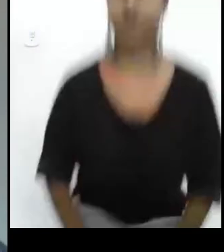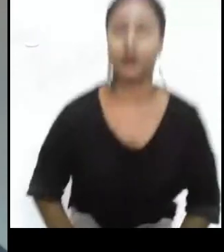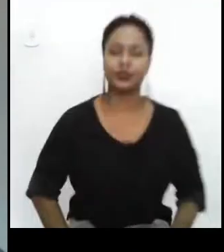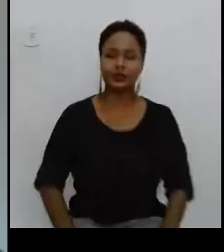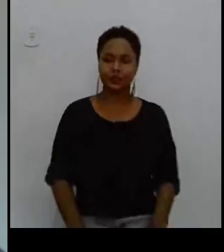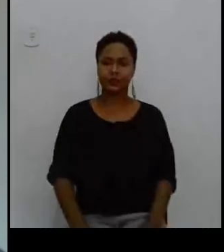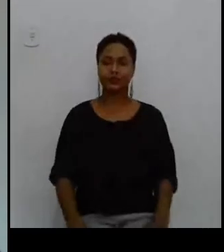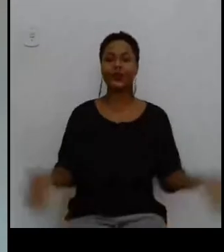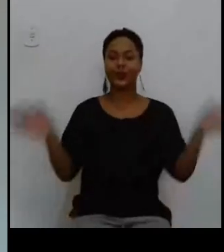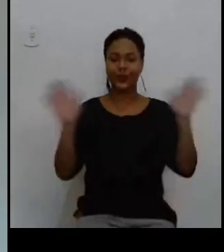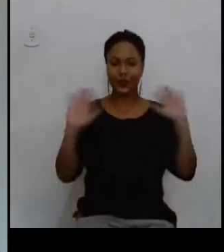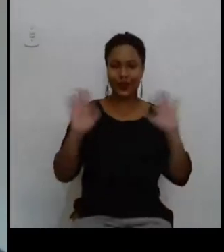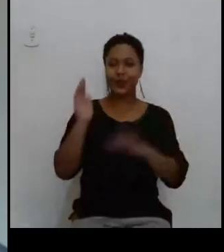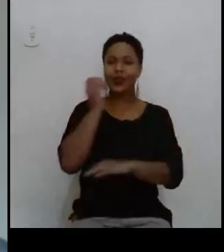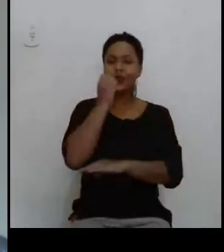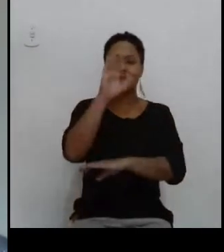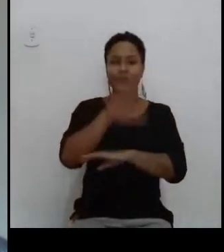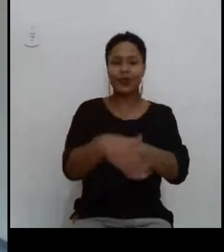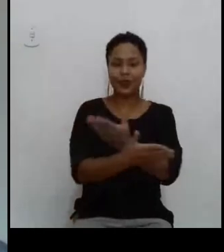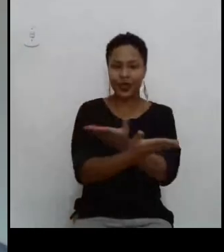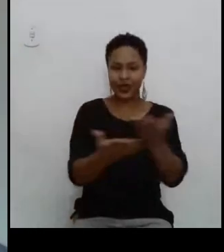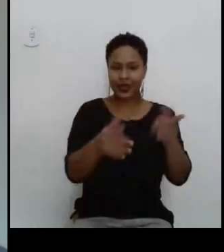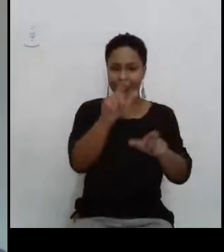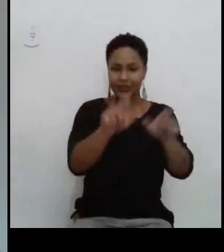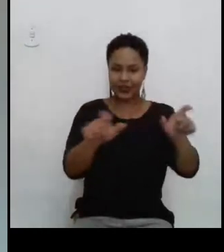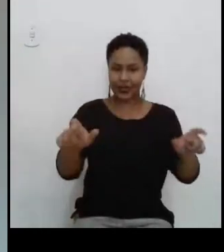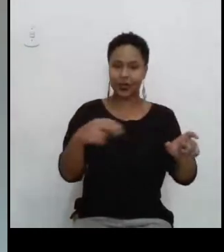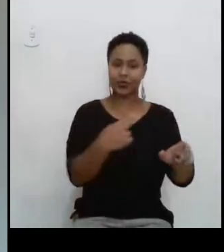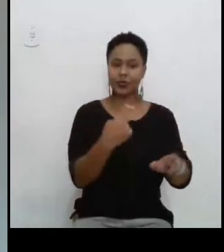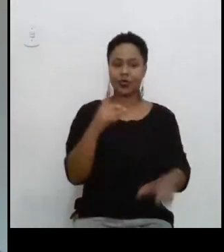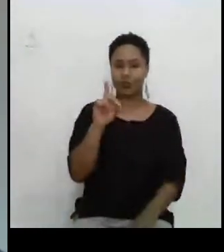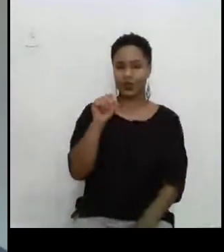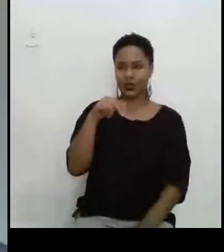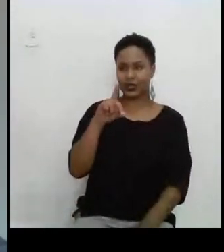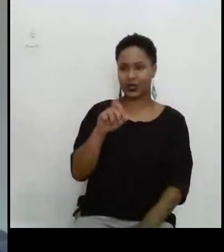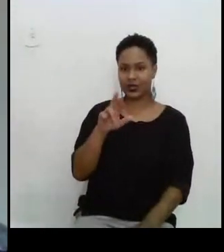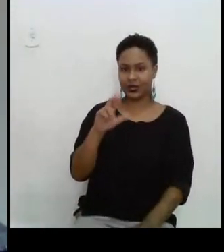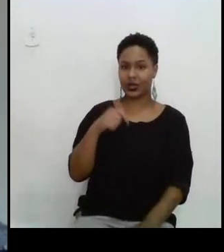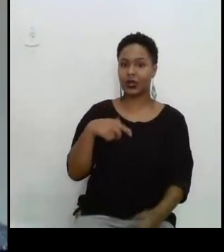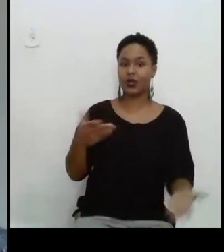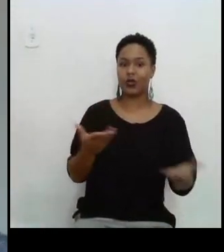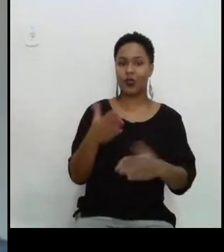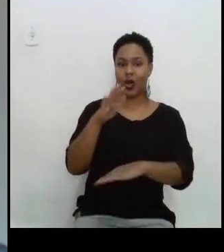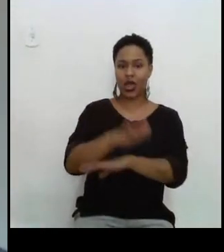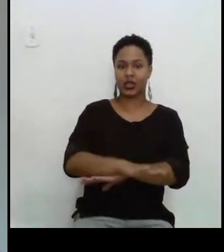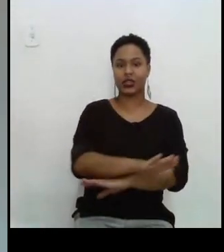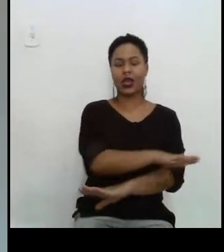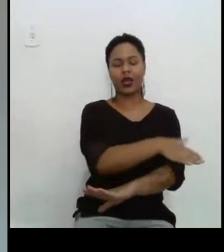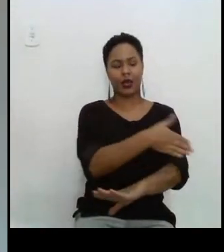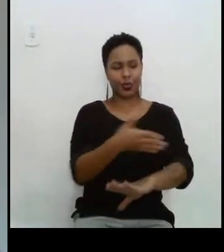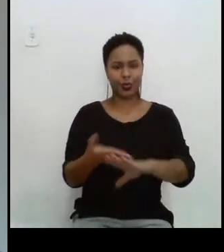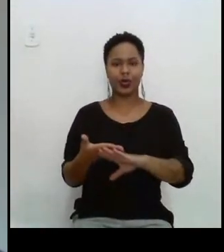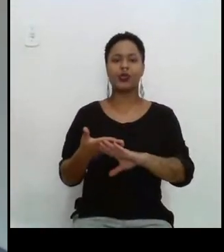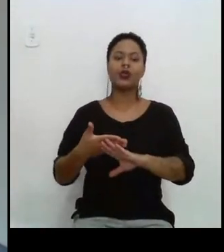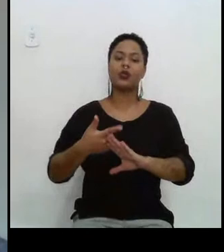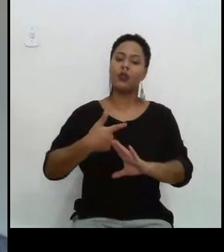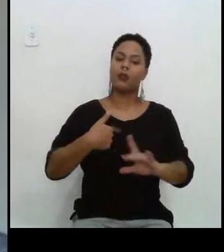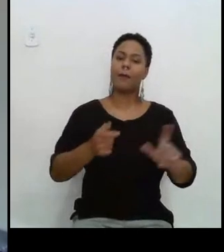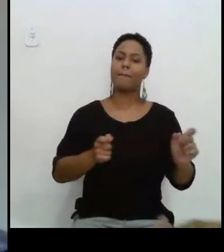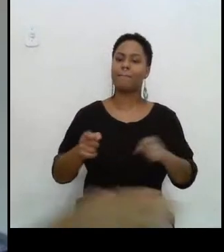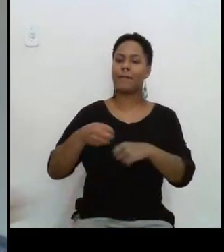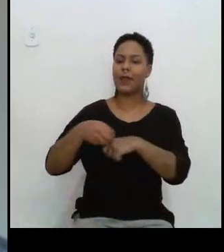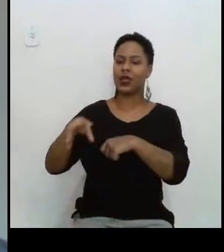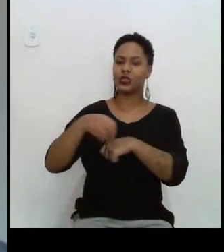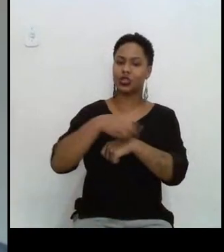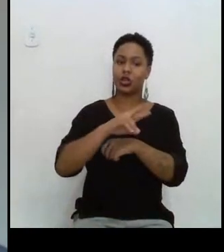curatorial do MASP vou estar aqui hoje ao longo dessa tarde com os nossos convidados fazendo a mediação da